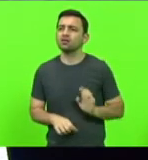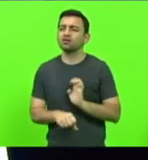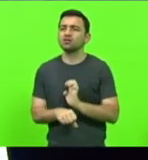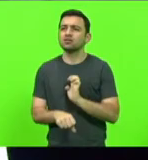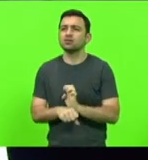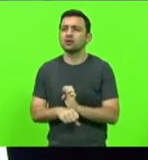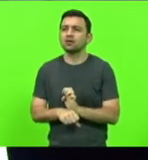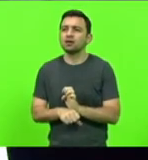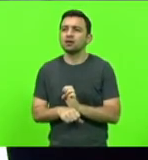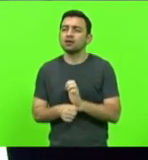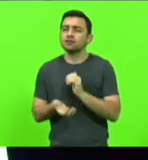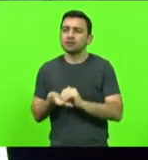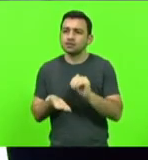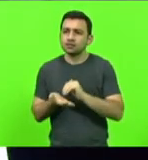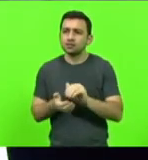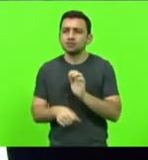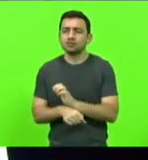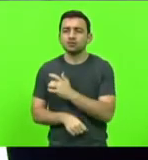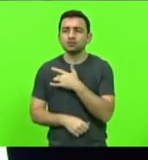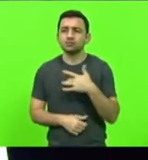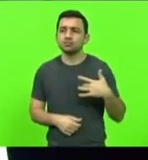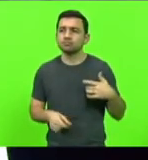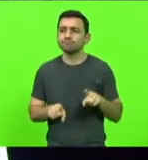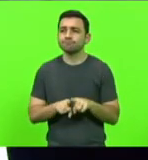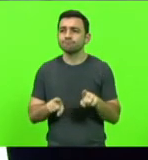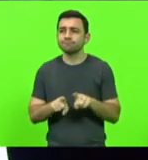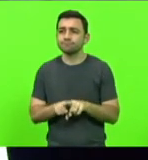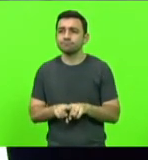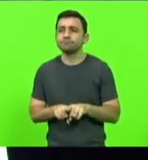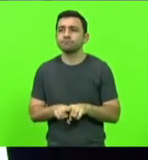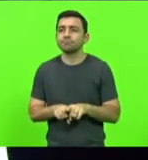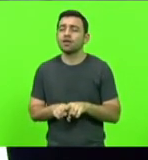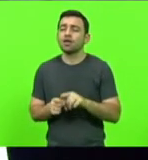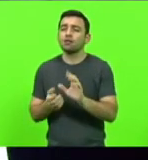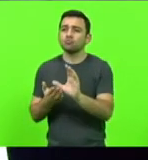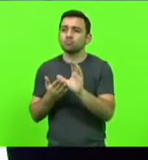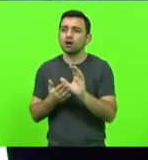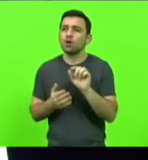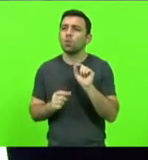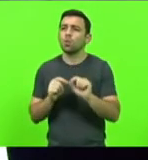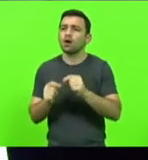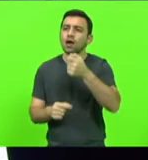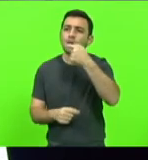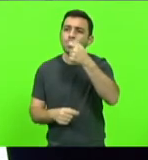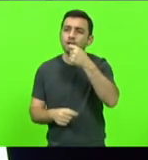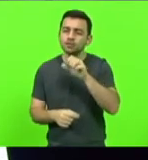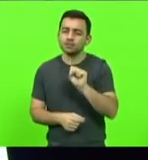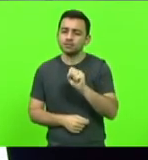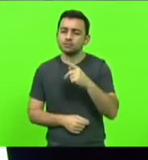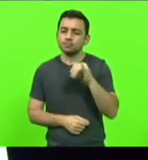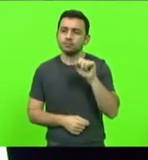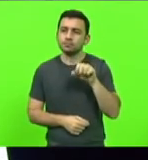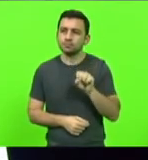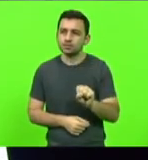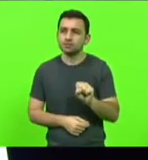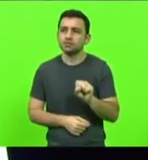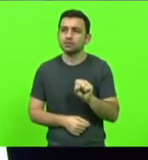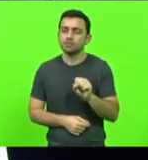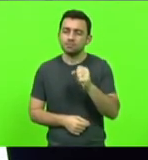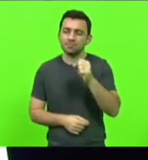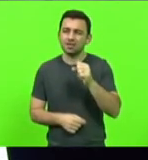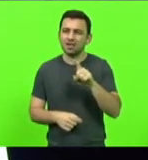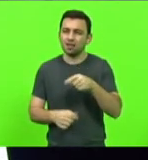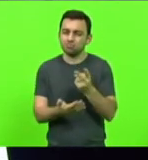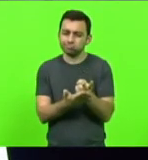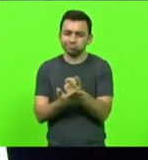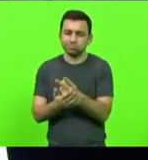e à Secretaria de Estado da Saúde para o fornecimento do medicamento Spinraza a pacientes com atrofia muscular